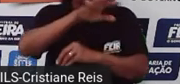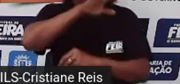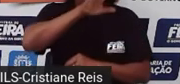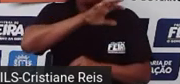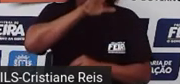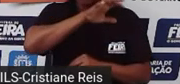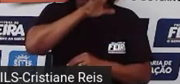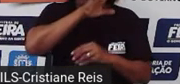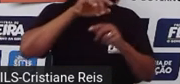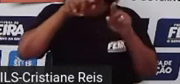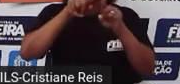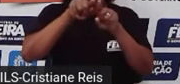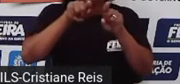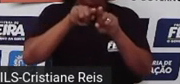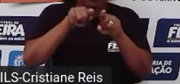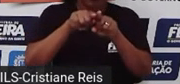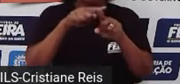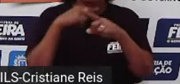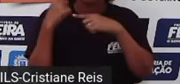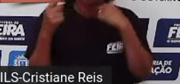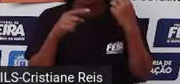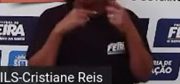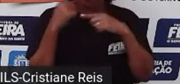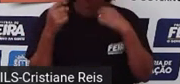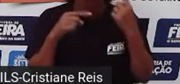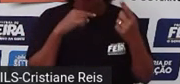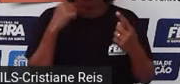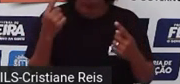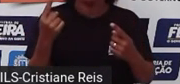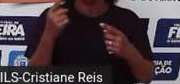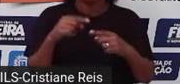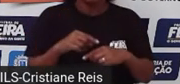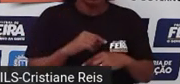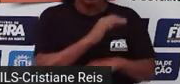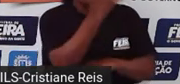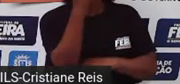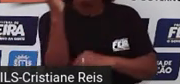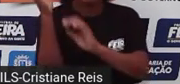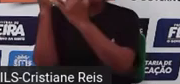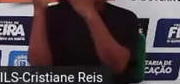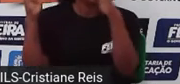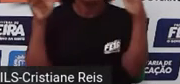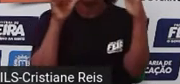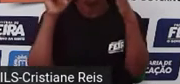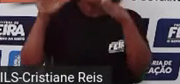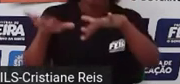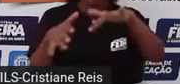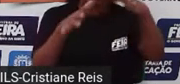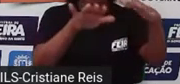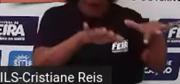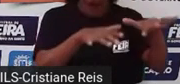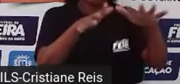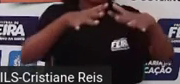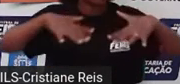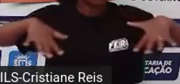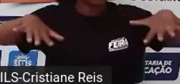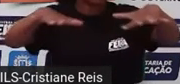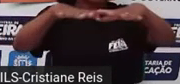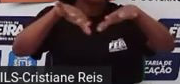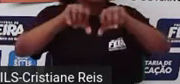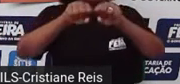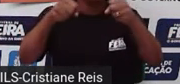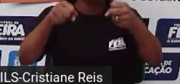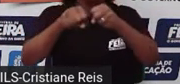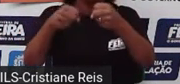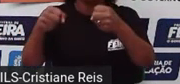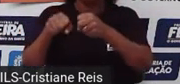para se fazer essa represa também foi proporcional ao tamanho da Represa e até hoje você sabe que no